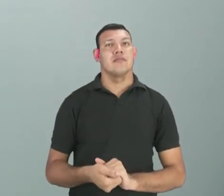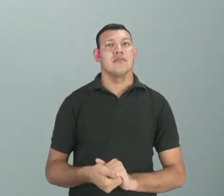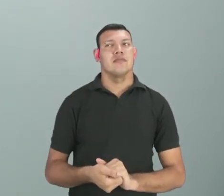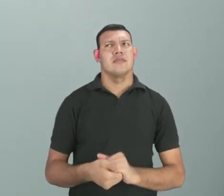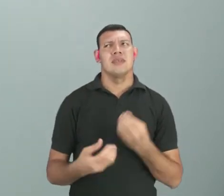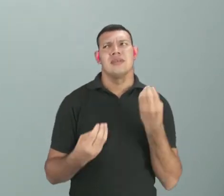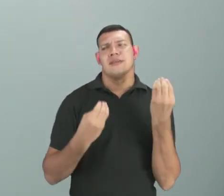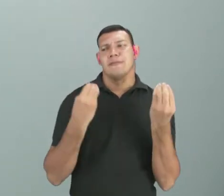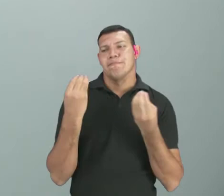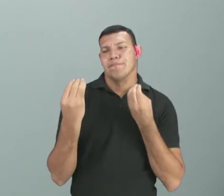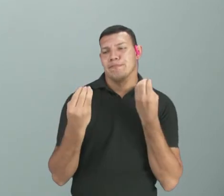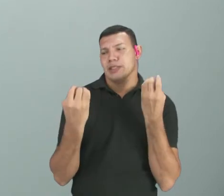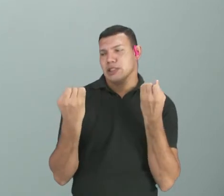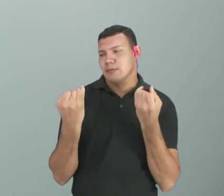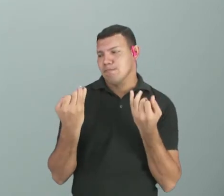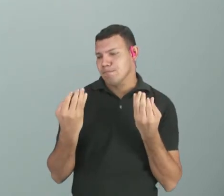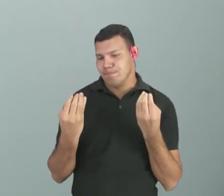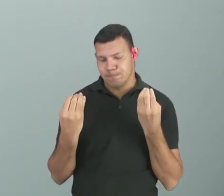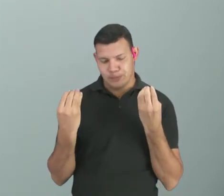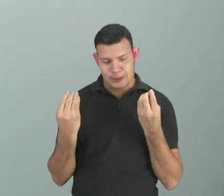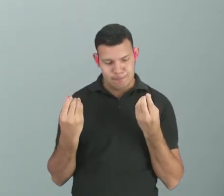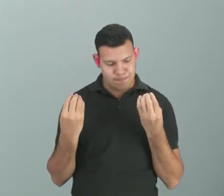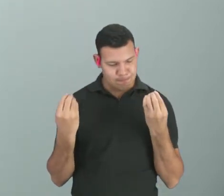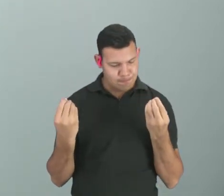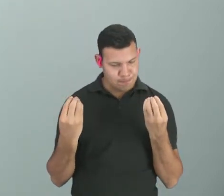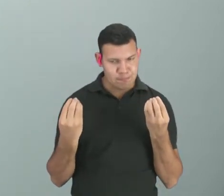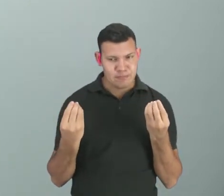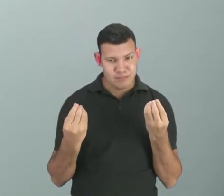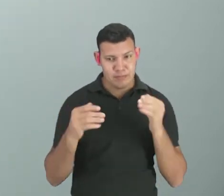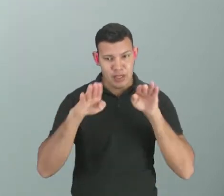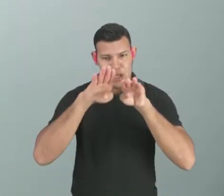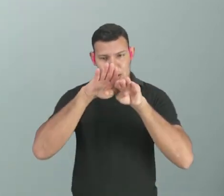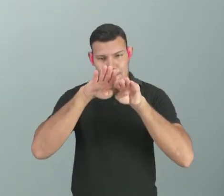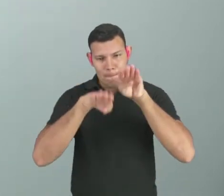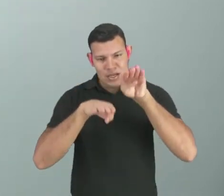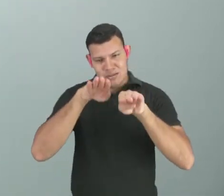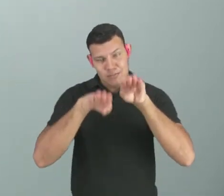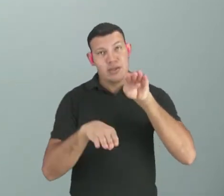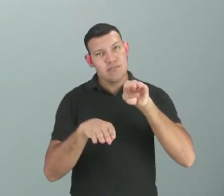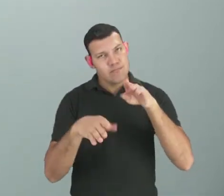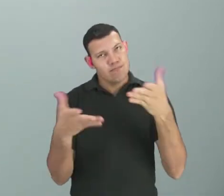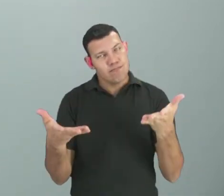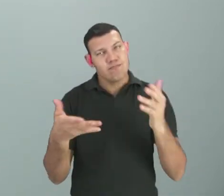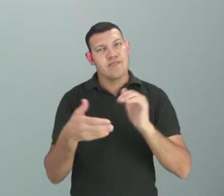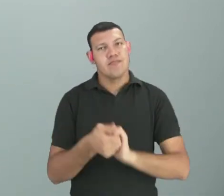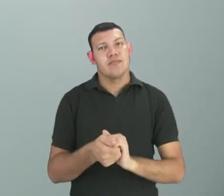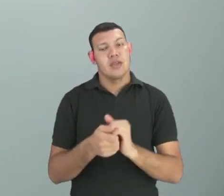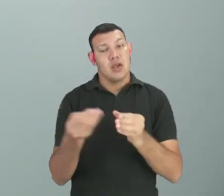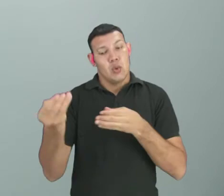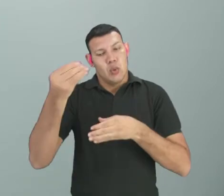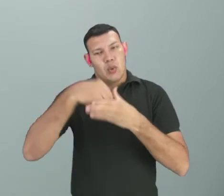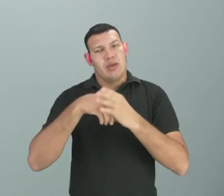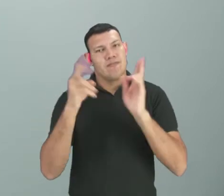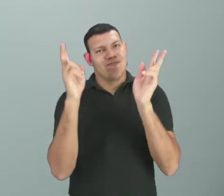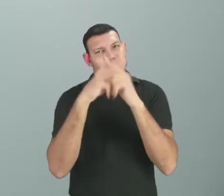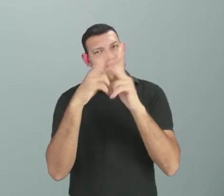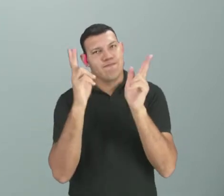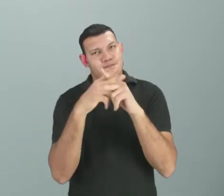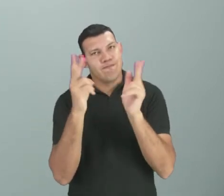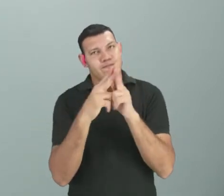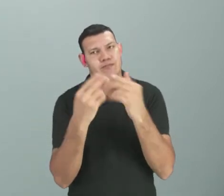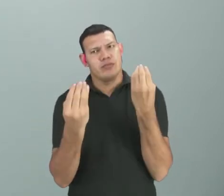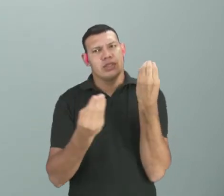como que eu posso dizer? Uma desigualdade dentro da luta, né? Por exemplo, eu não vou colocar